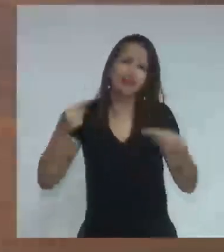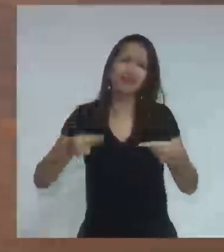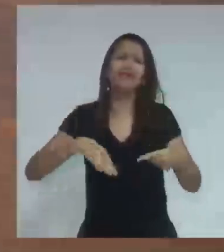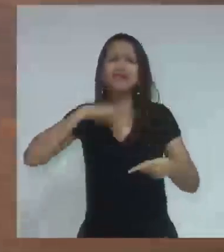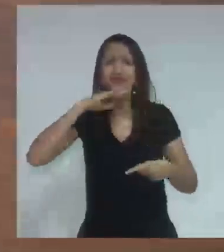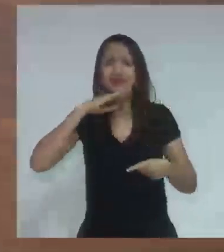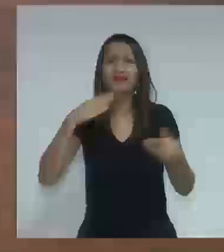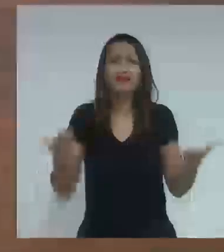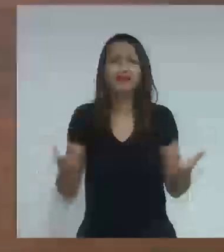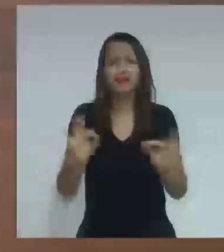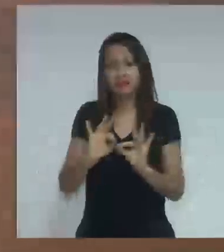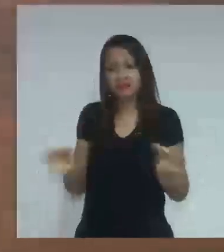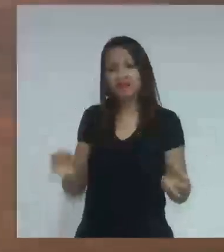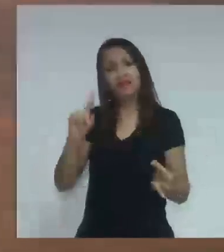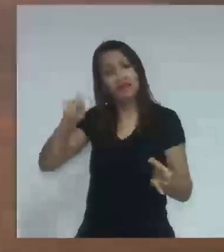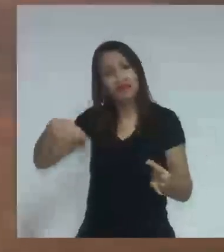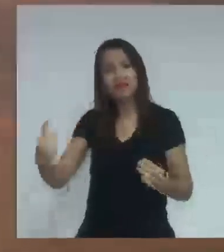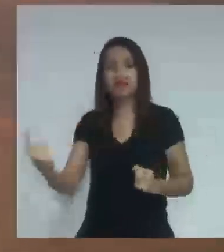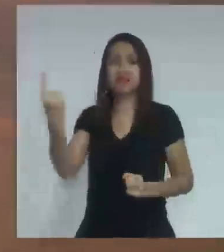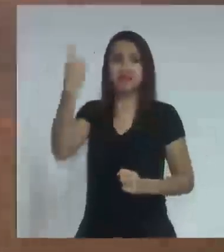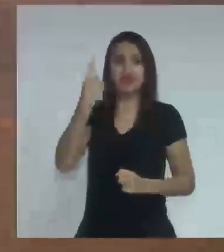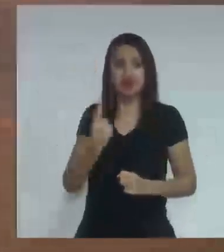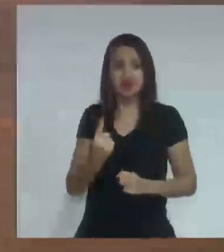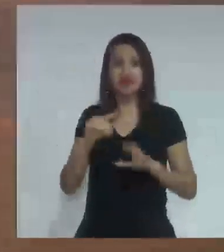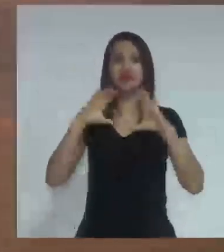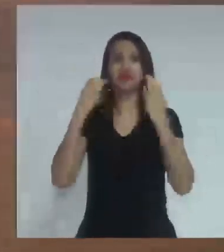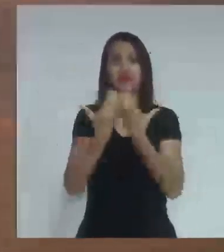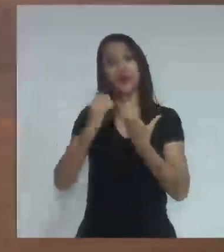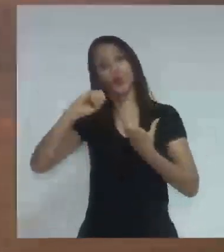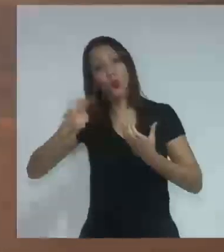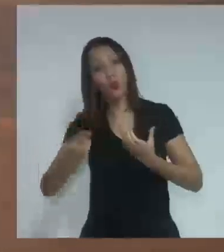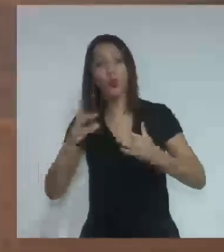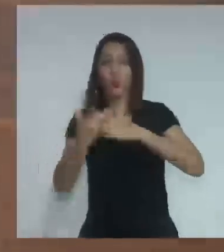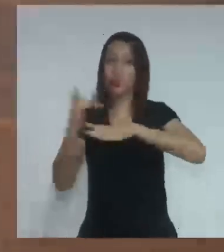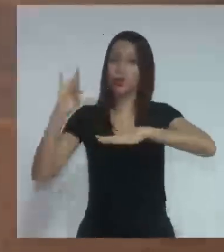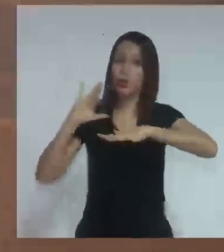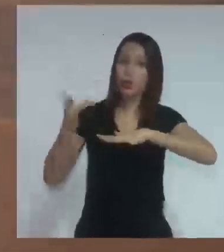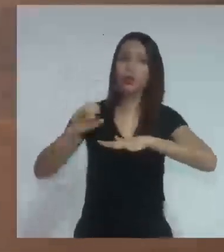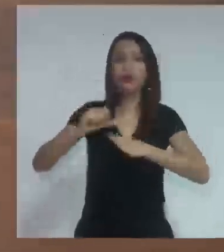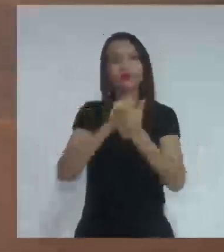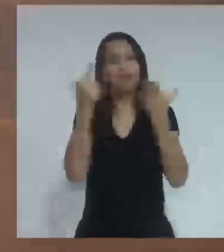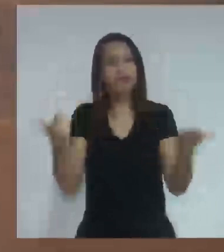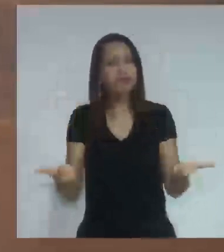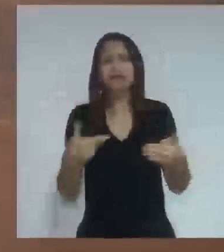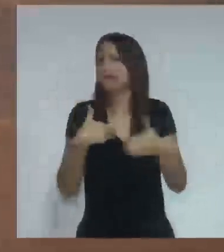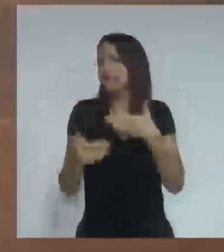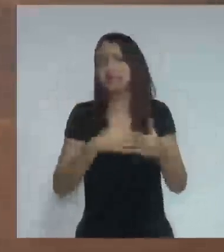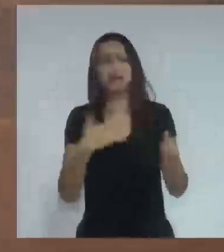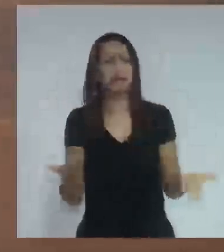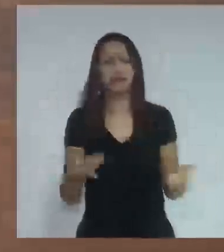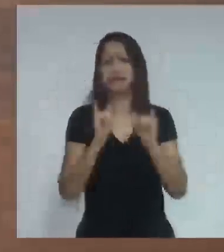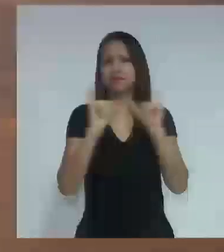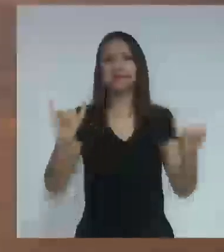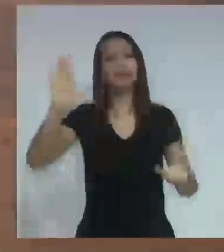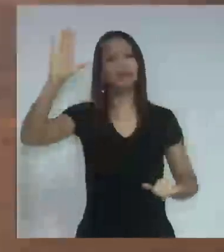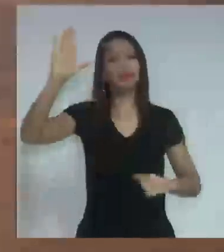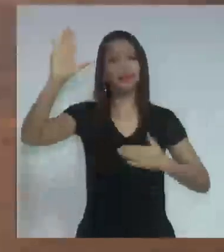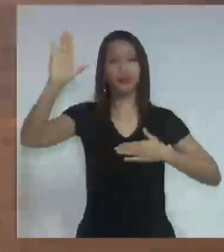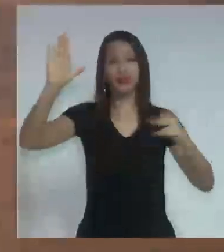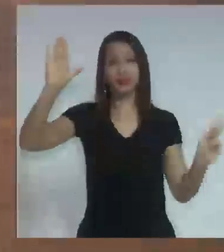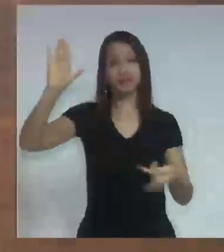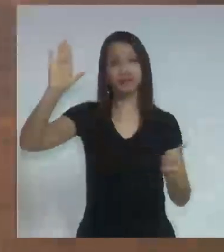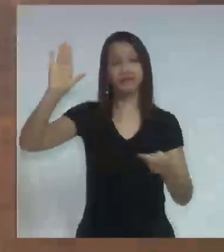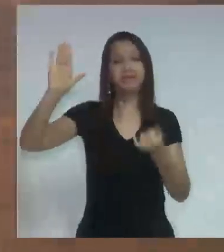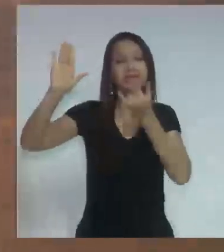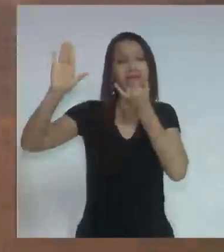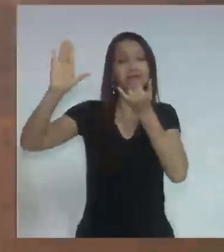E cadê a humildade para depois, para chegar aqui na Câmara, ou nas redes sociais, ou no jornal, ou seja onde foi, falar assim, gente, eu errei, me